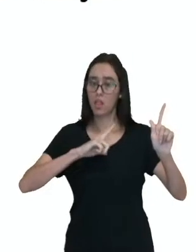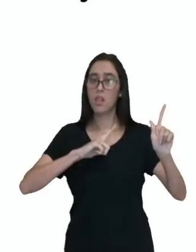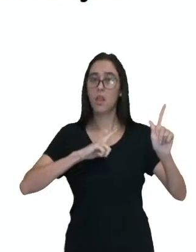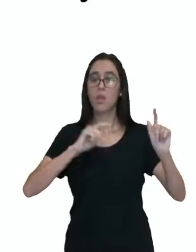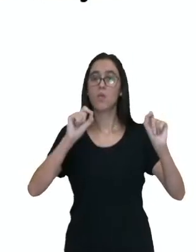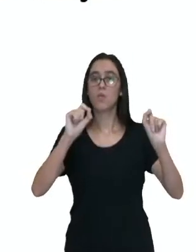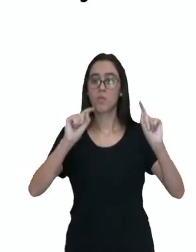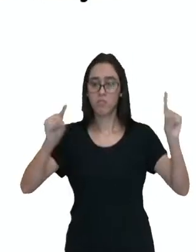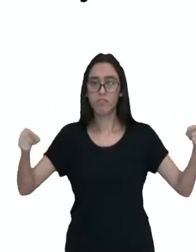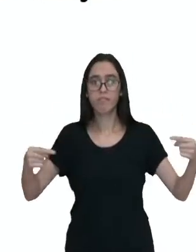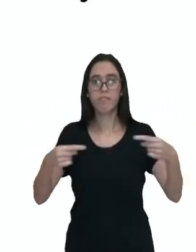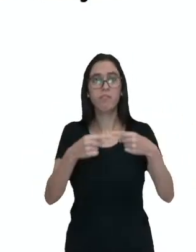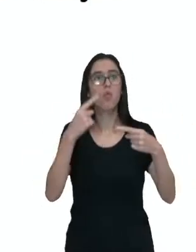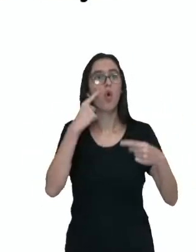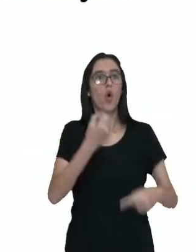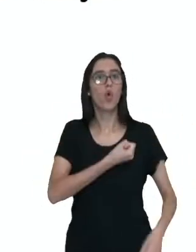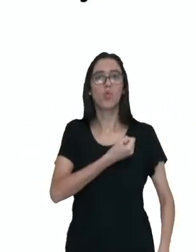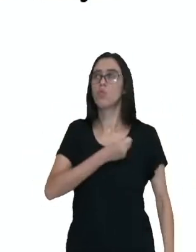aqui,